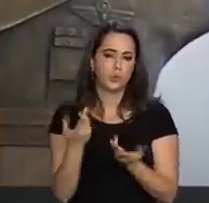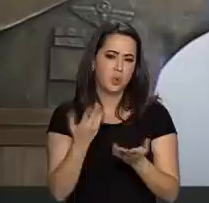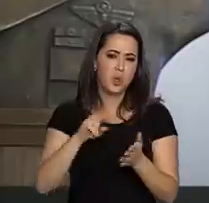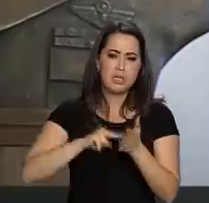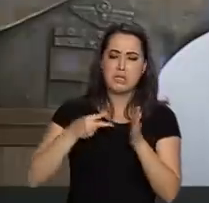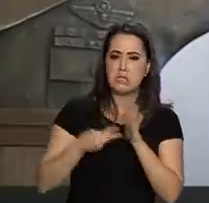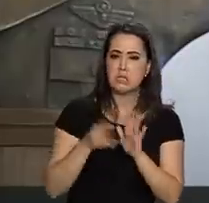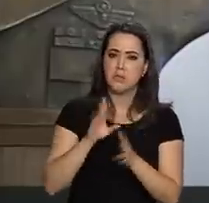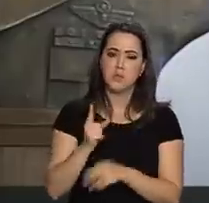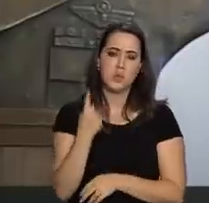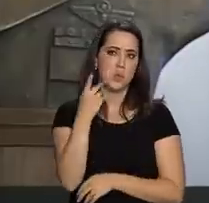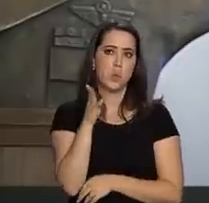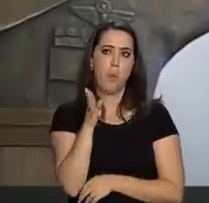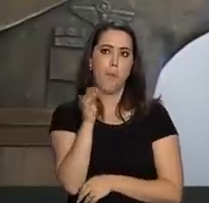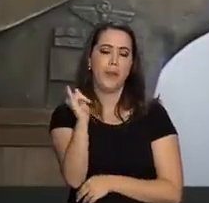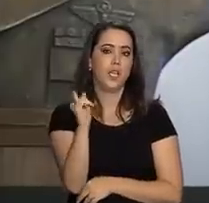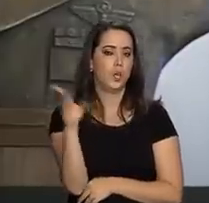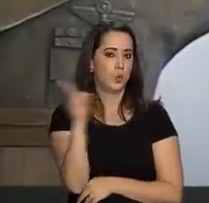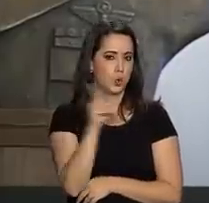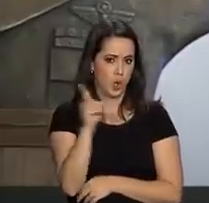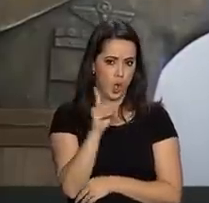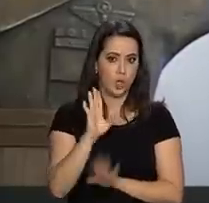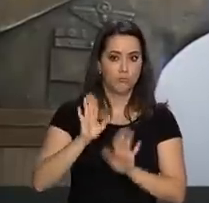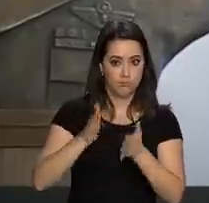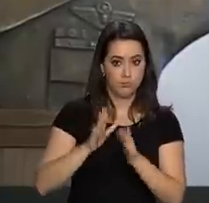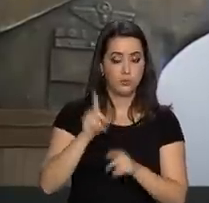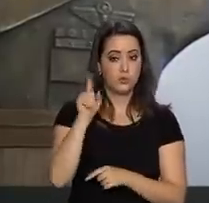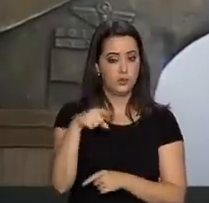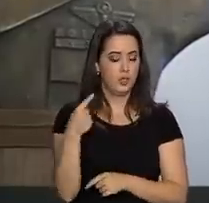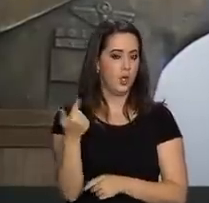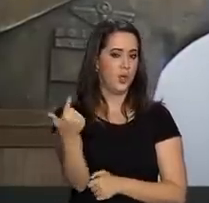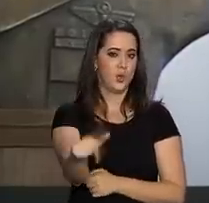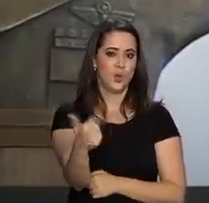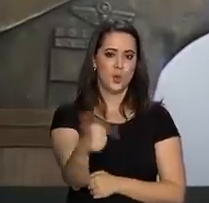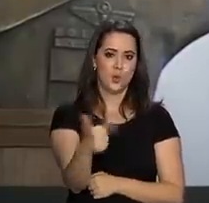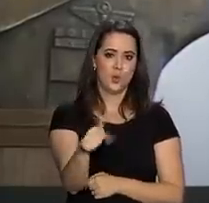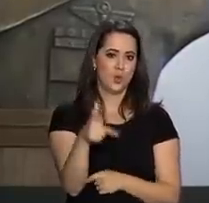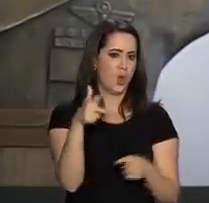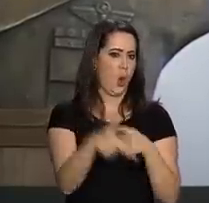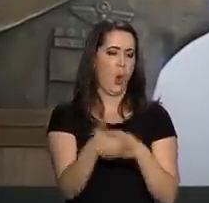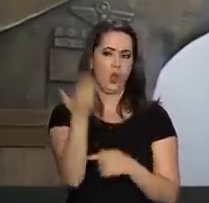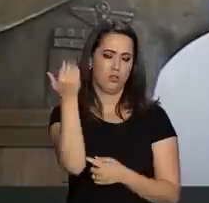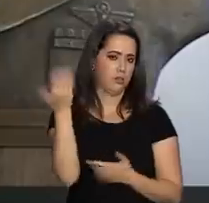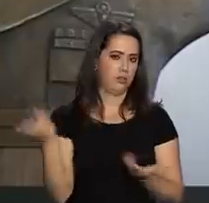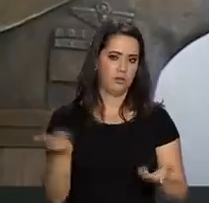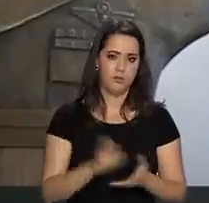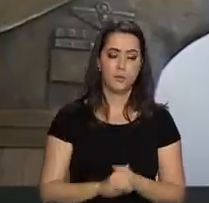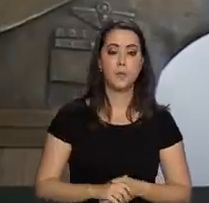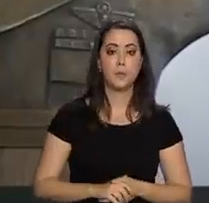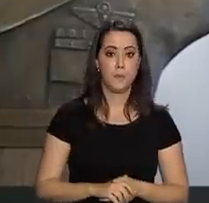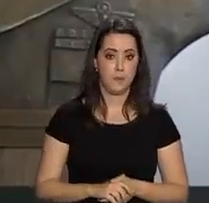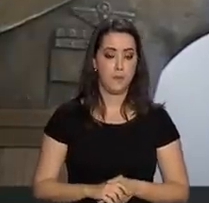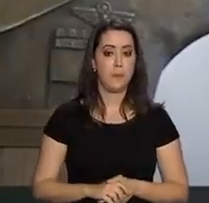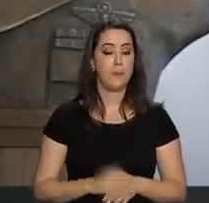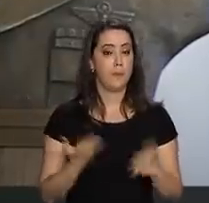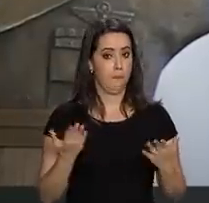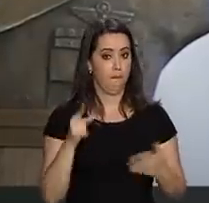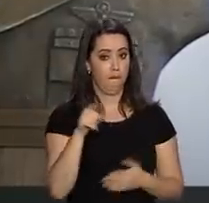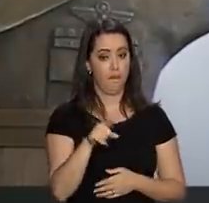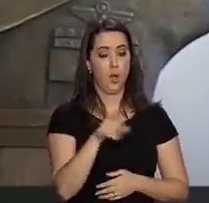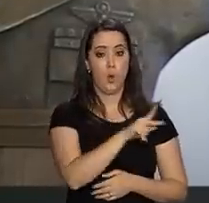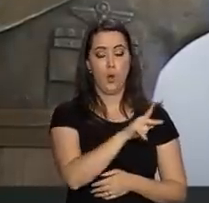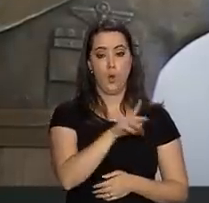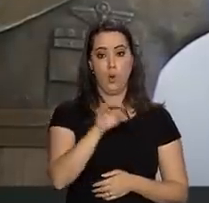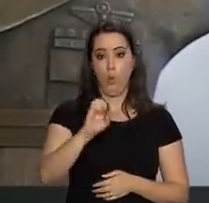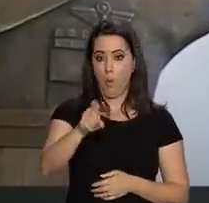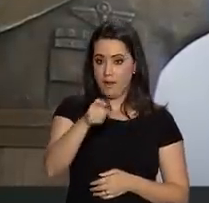equivalente a US$ 1 bilhão. E, diga-se de passagem, não havia contingenciamento naquele tempo. Com o Sarney